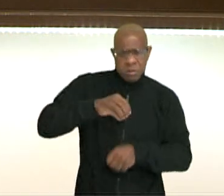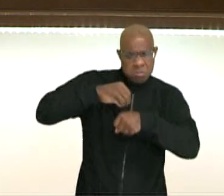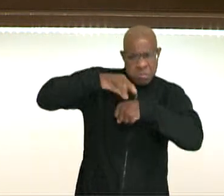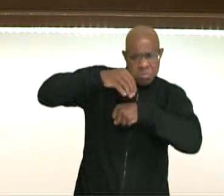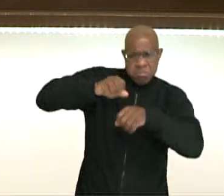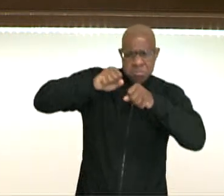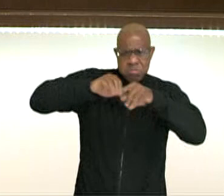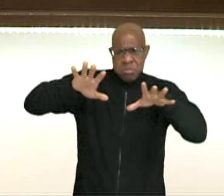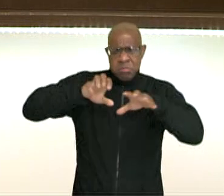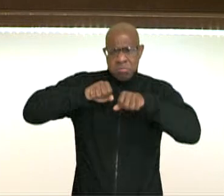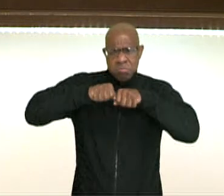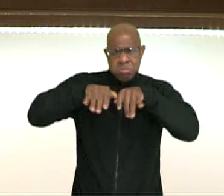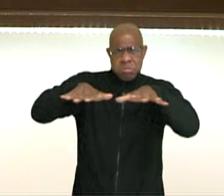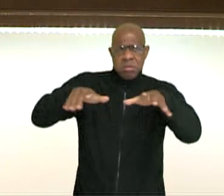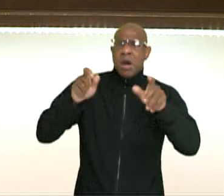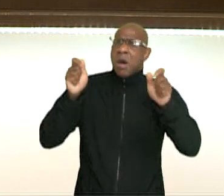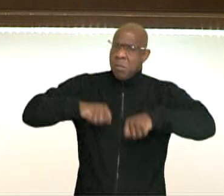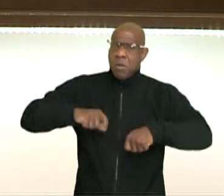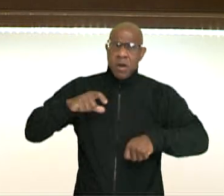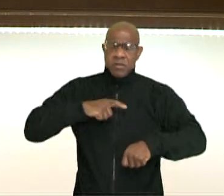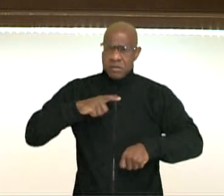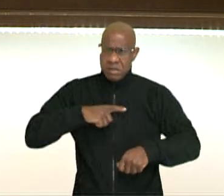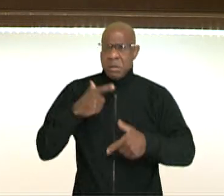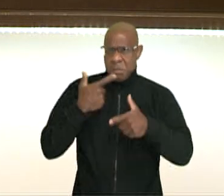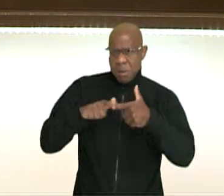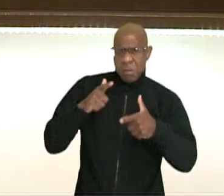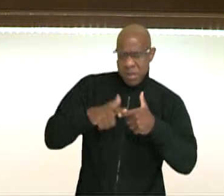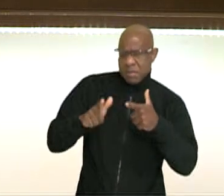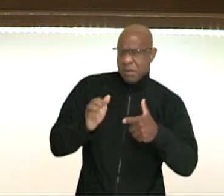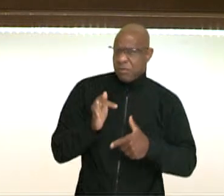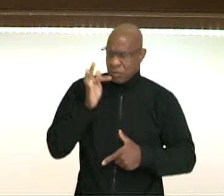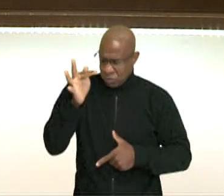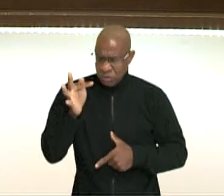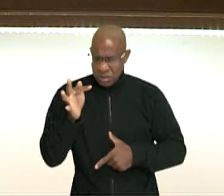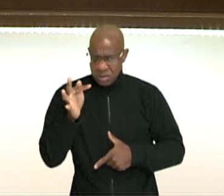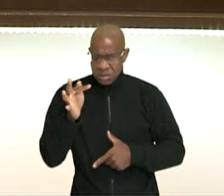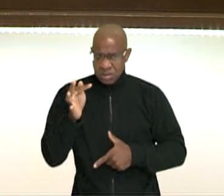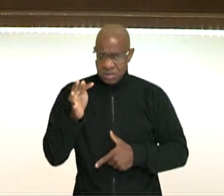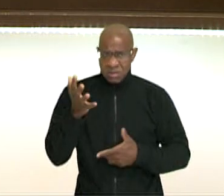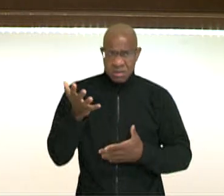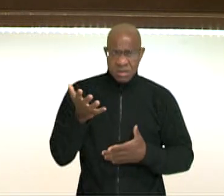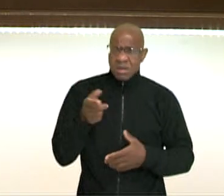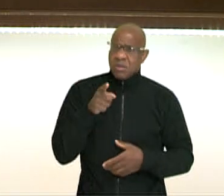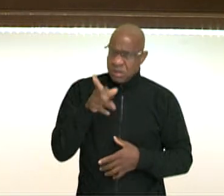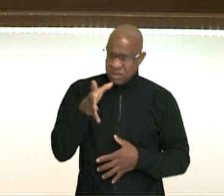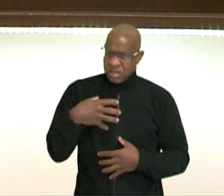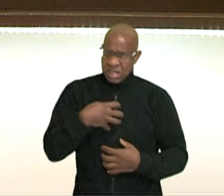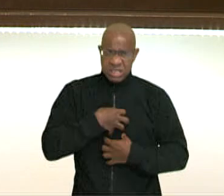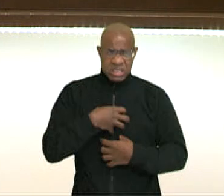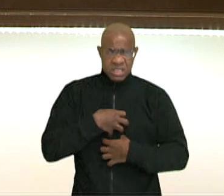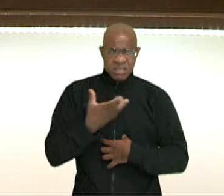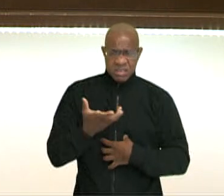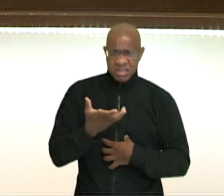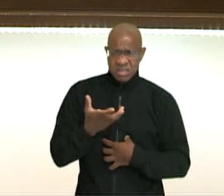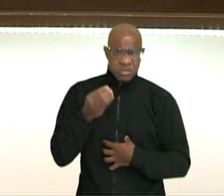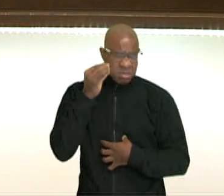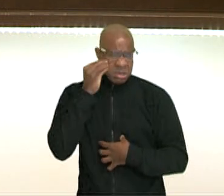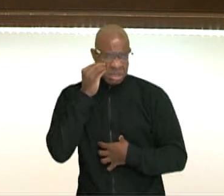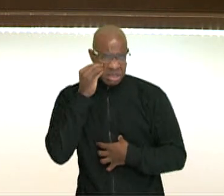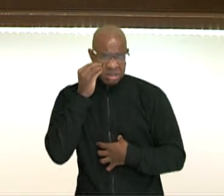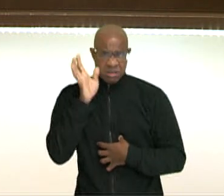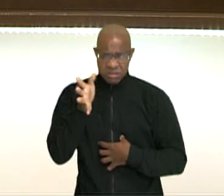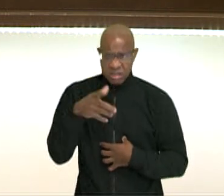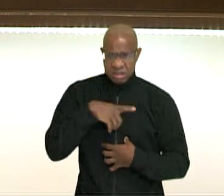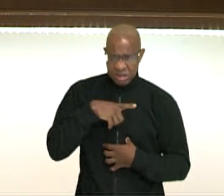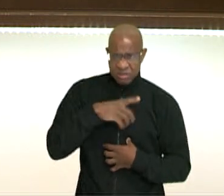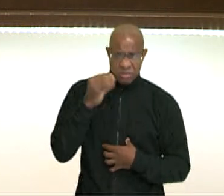informações podem causar consequências desagradáveis? O que você me diz disso? Você já passou por essa terrível experiência?